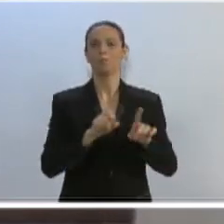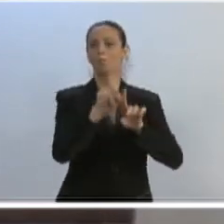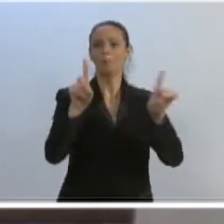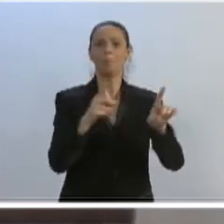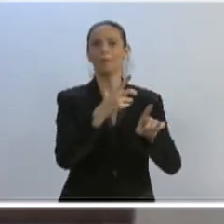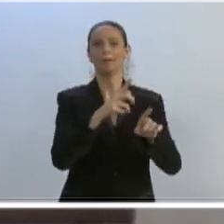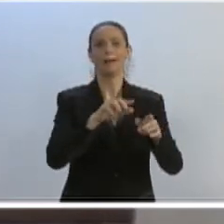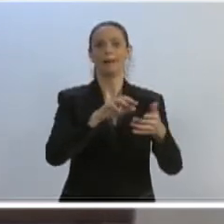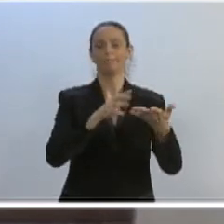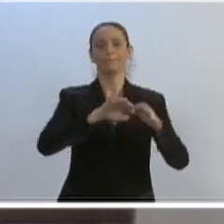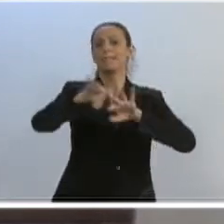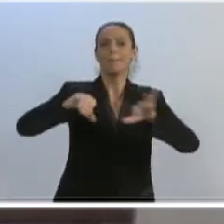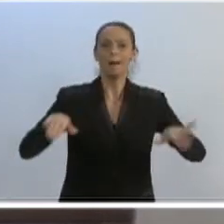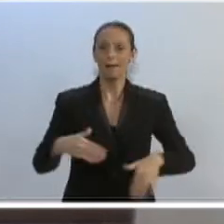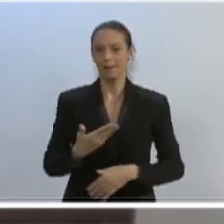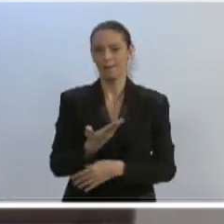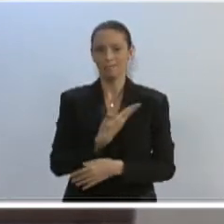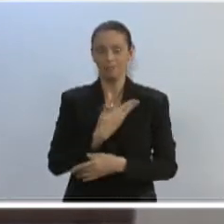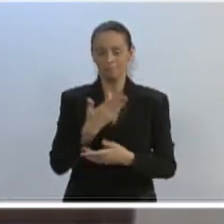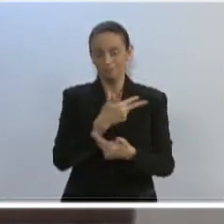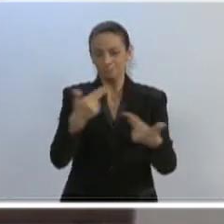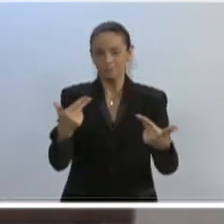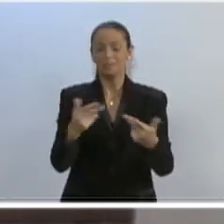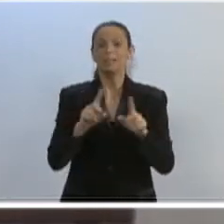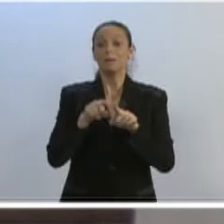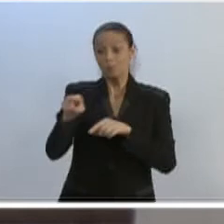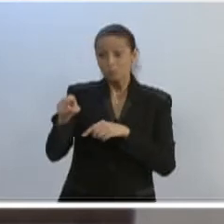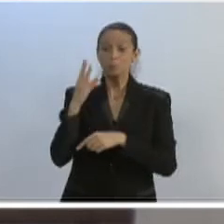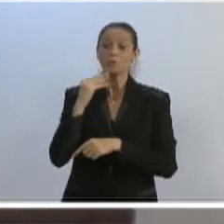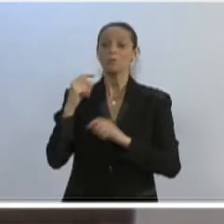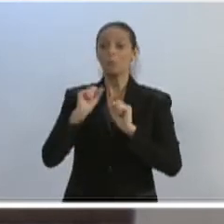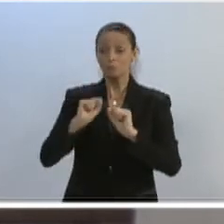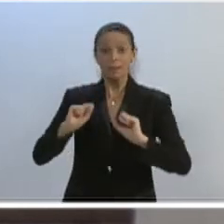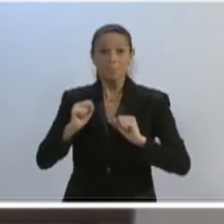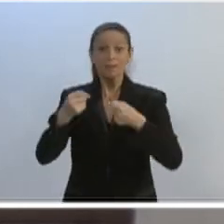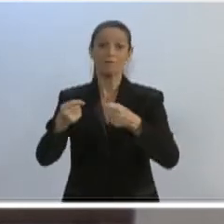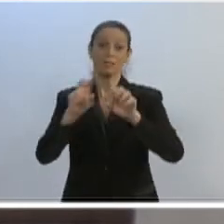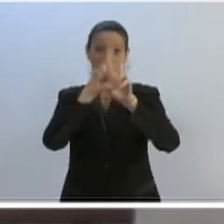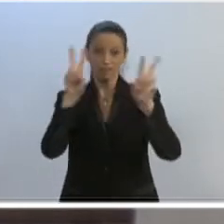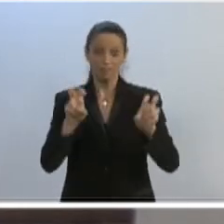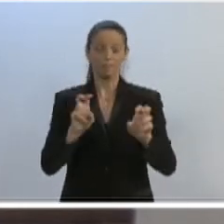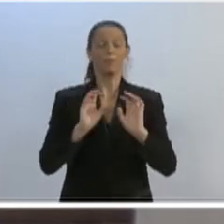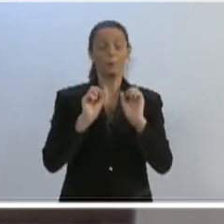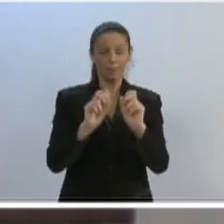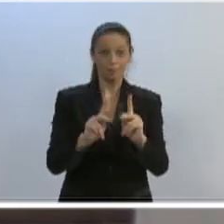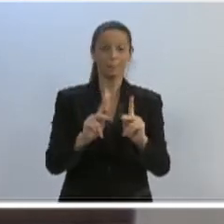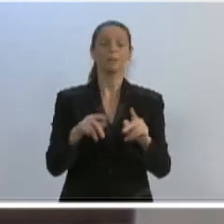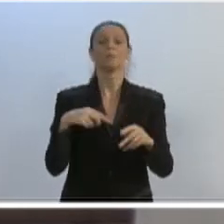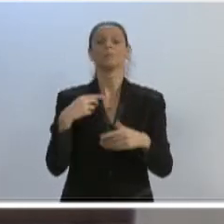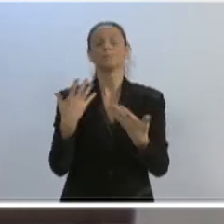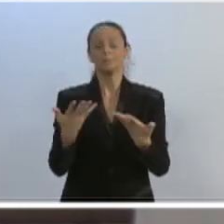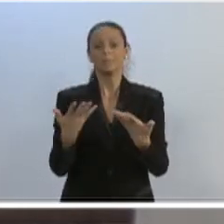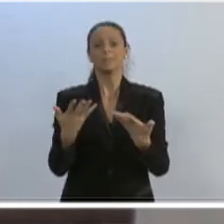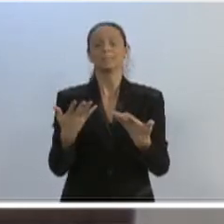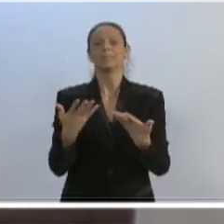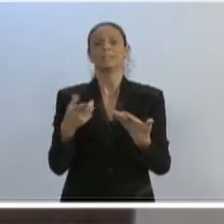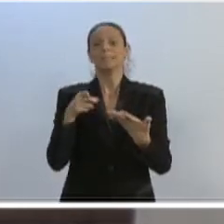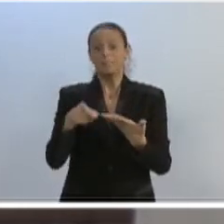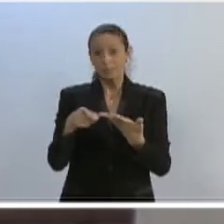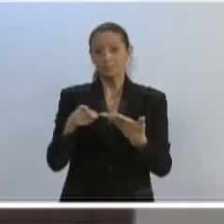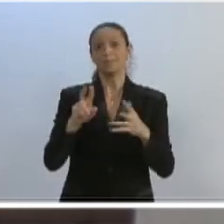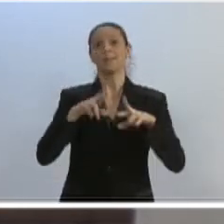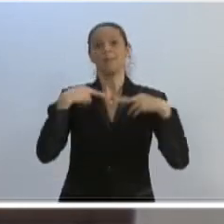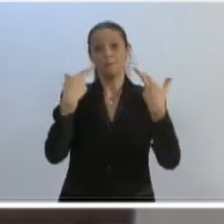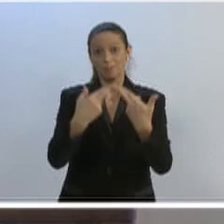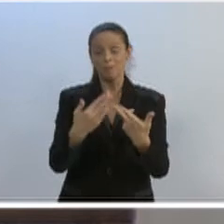relatando que estão o garoto relatou estamos de coração partido com essa situação e esse fechamento e implorando ajuda para